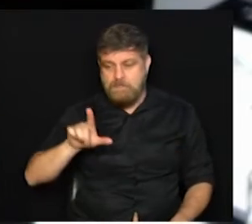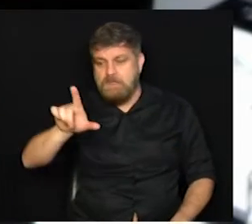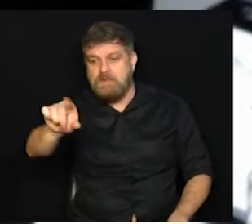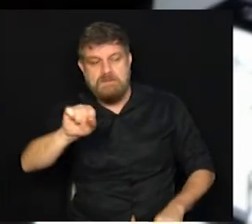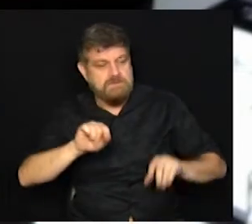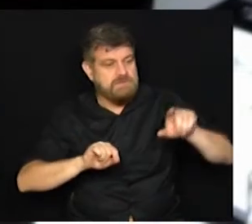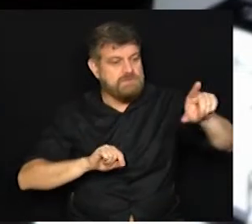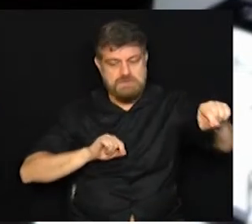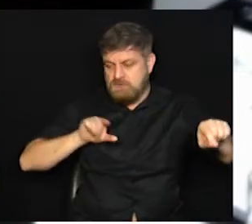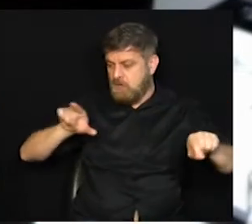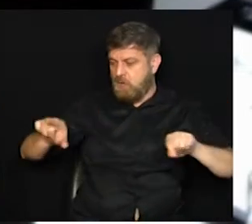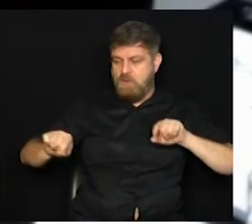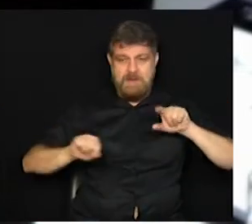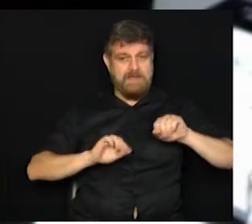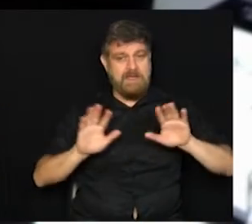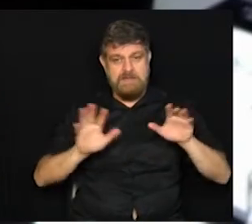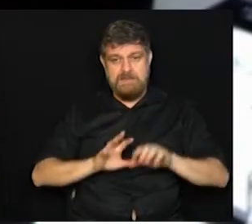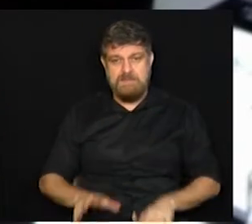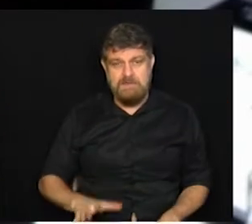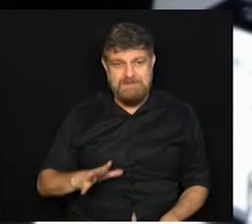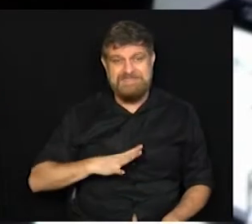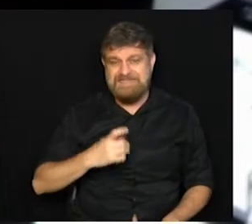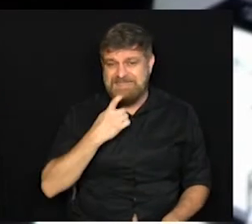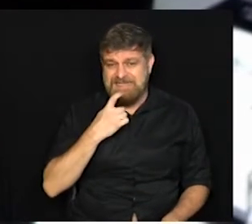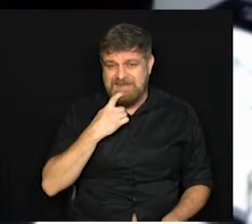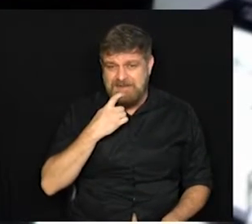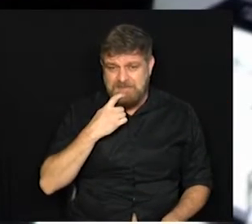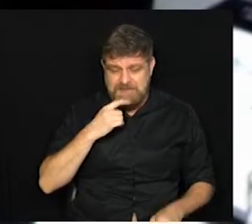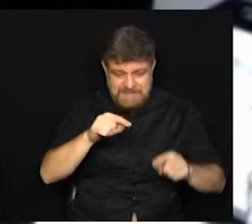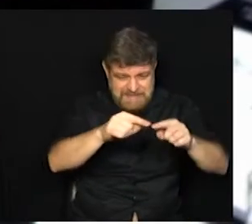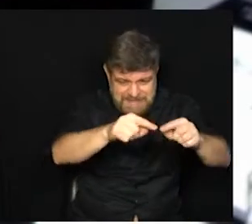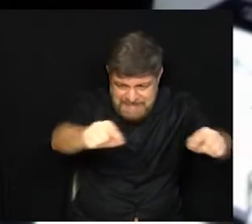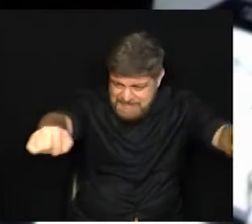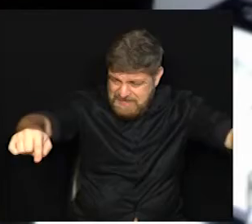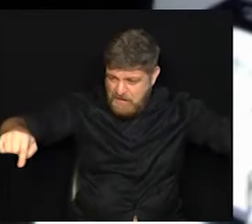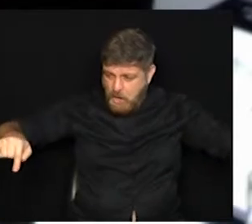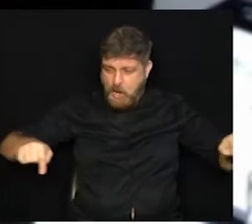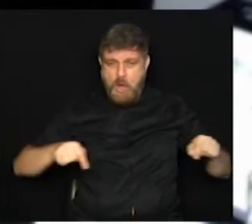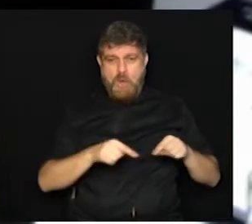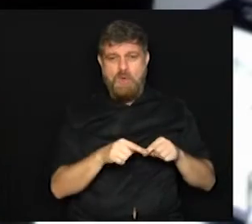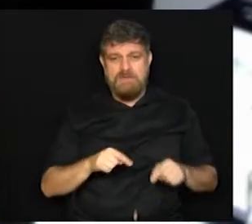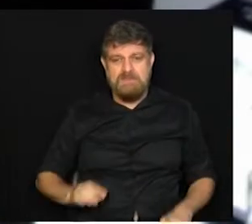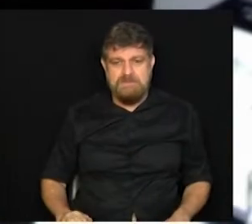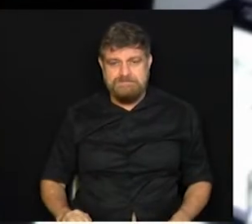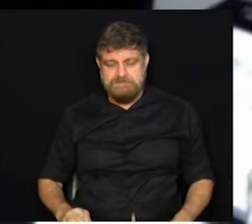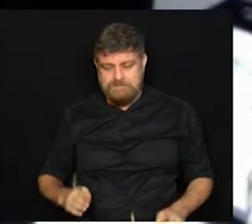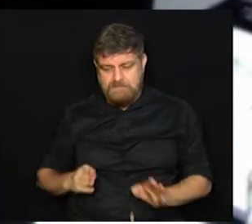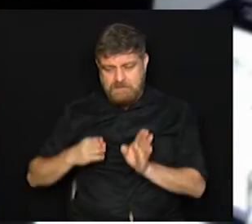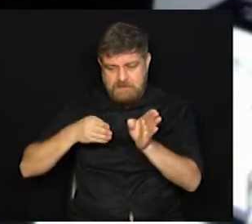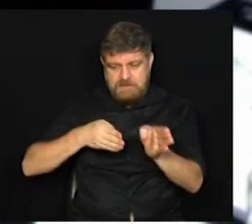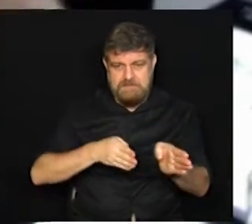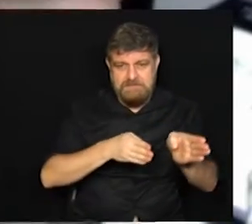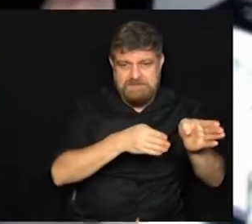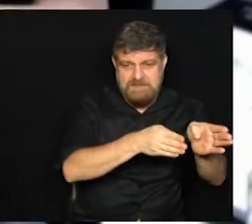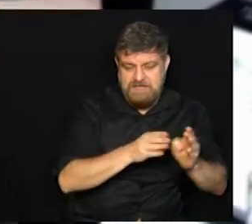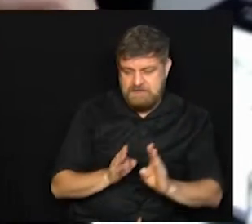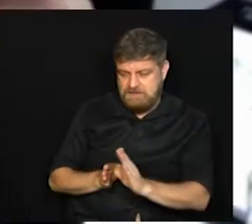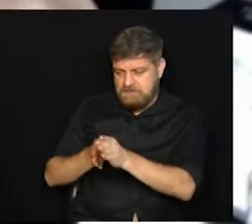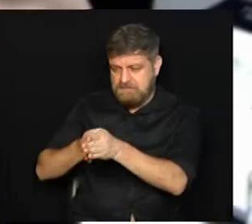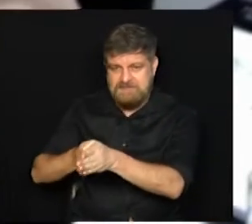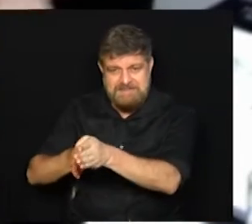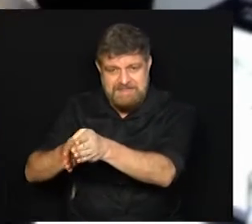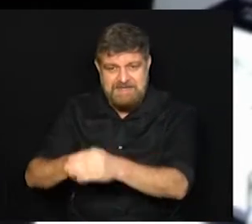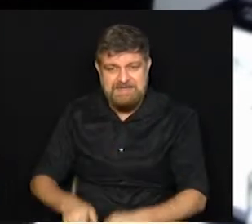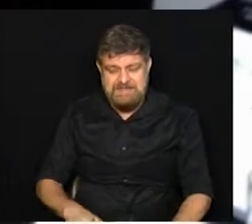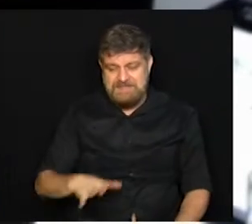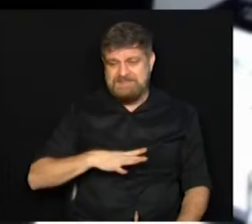somente regiões, né? É fazer em toda a cidade. Eu acho que nós precisamos interligar toda a cidade com esse novo modal,